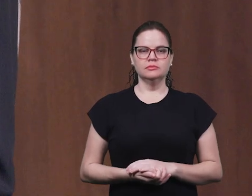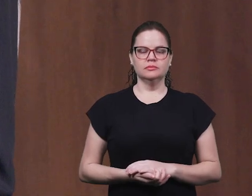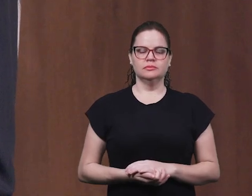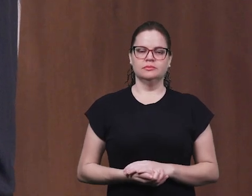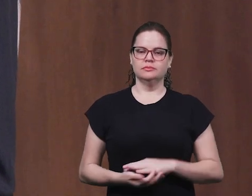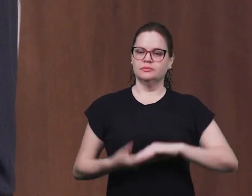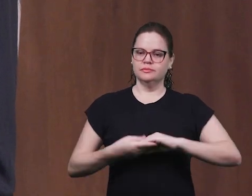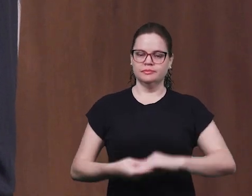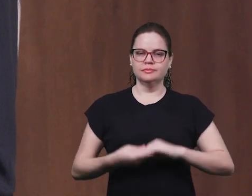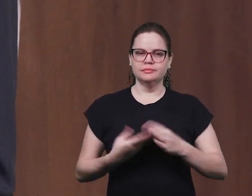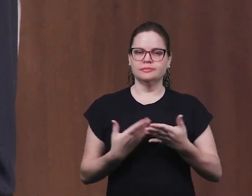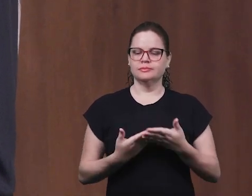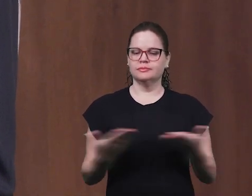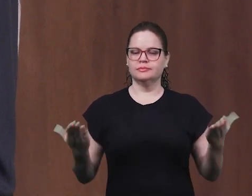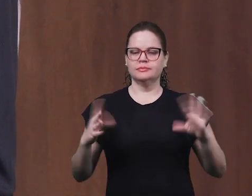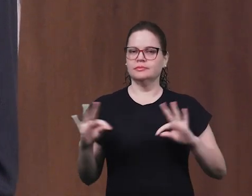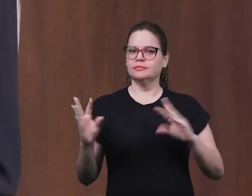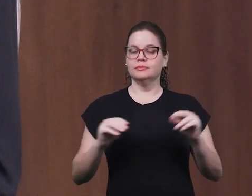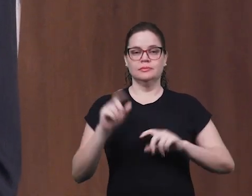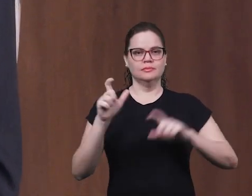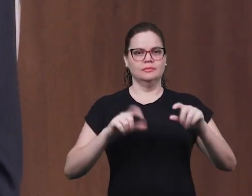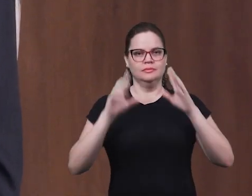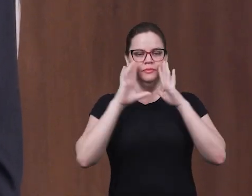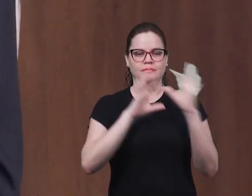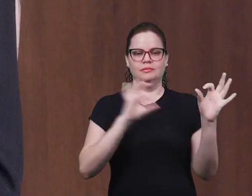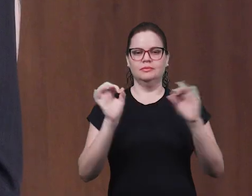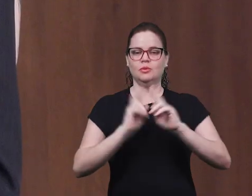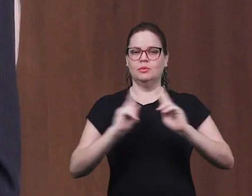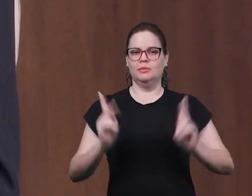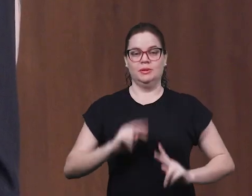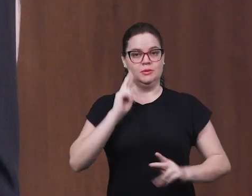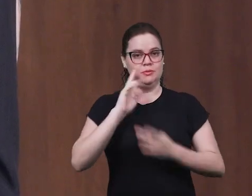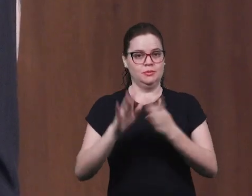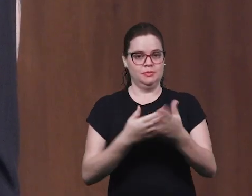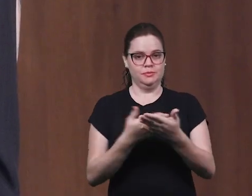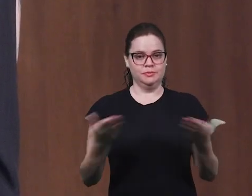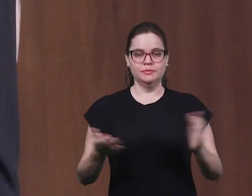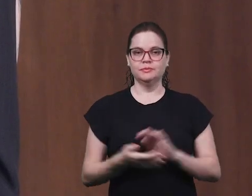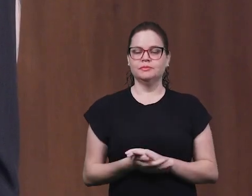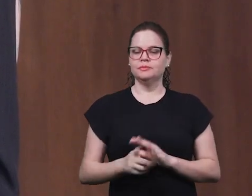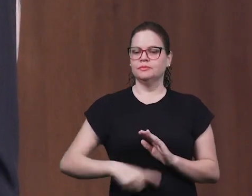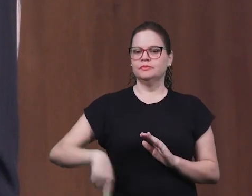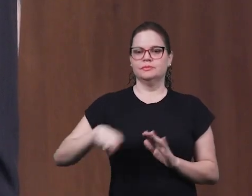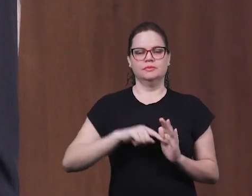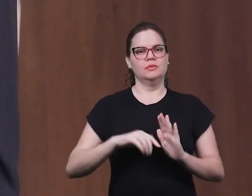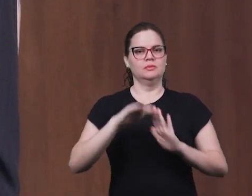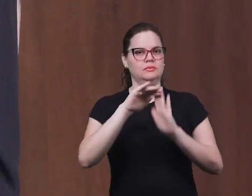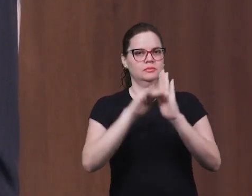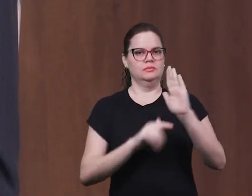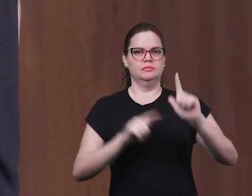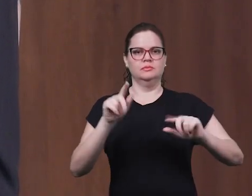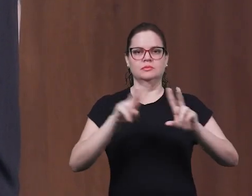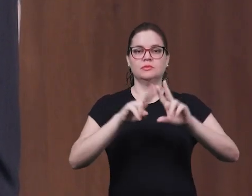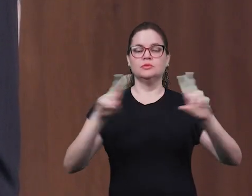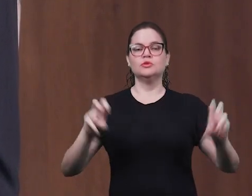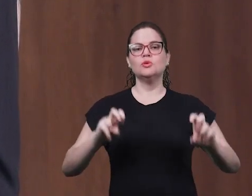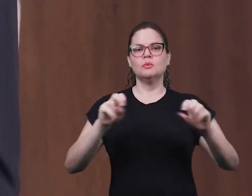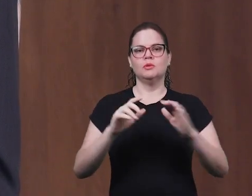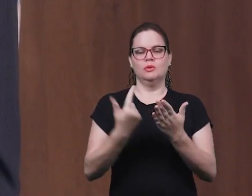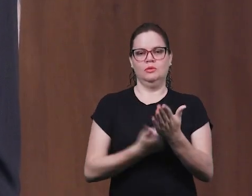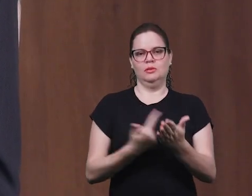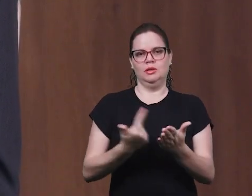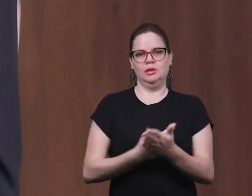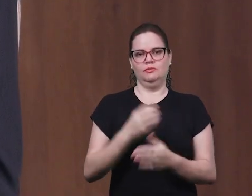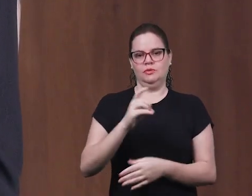Nós saudamos a todos com a paz do Senhor Jesus. Estamos no programa As Profecias de Daniel, ou